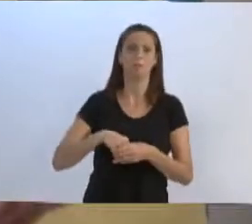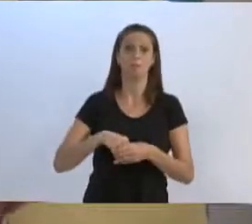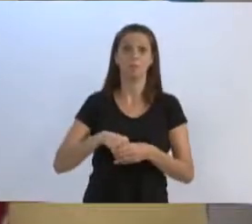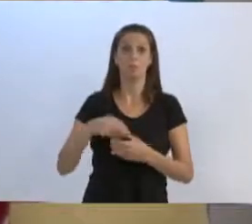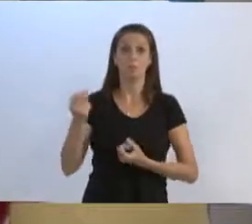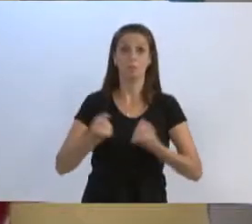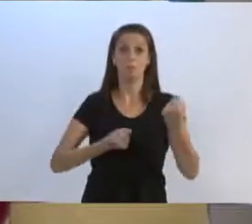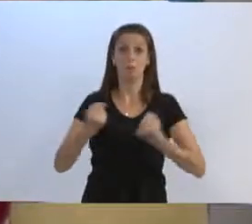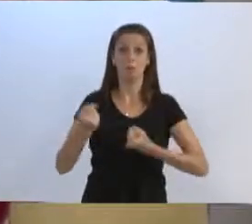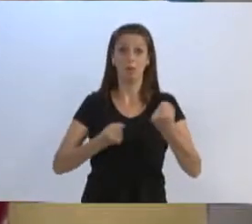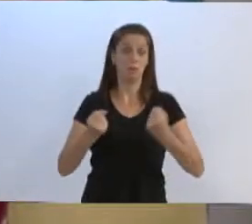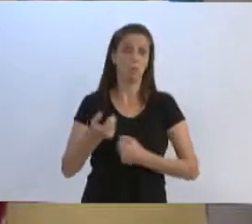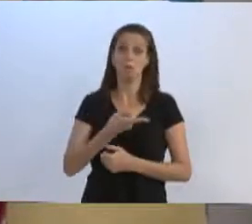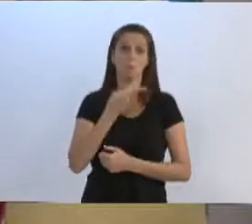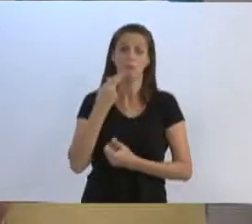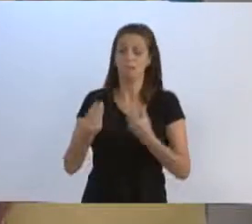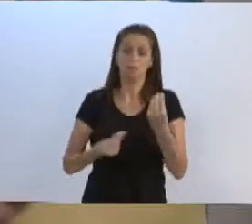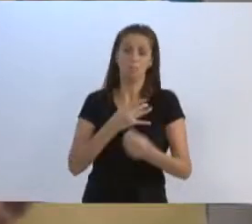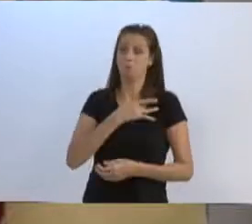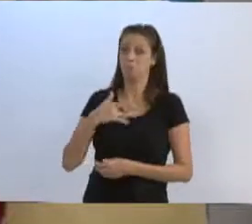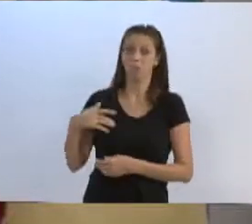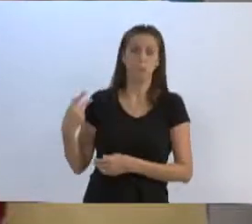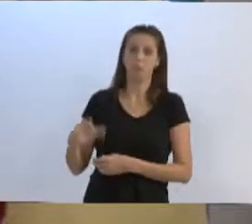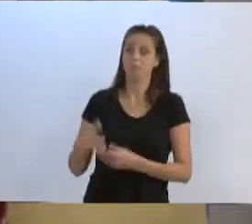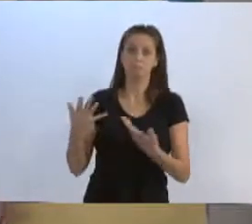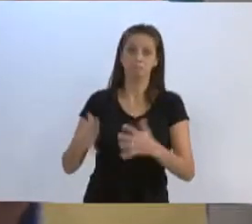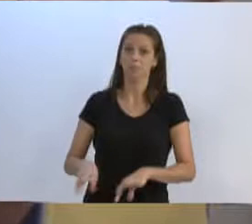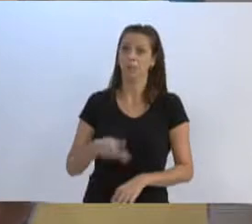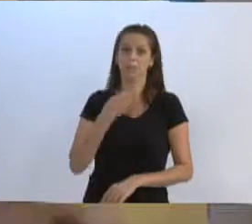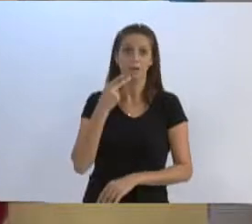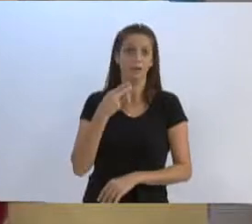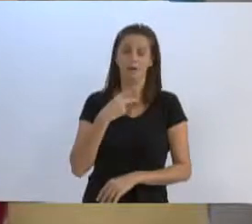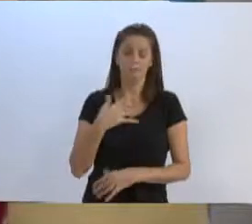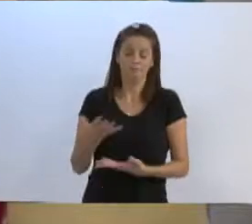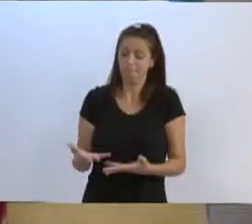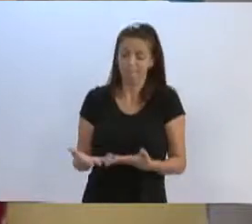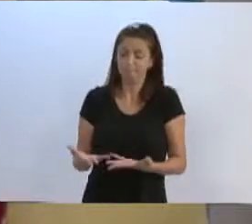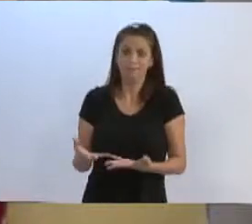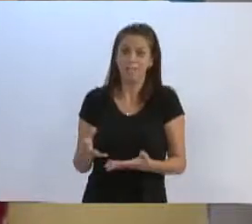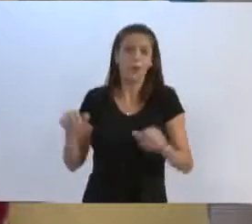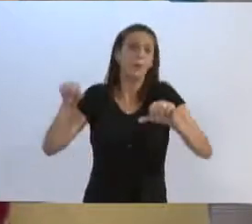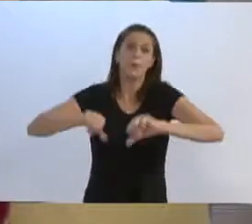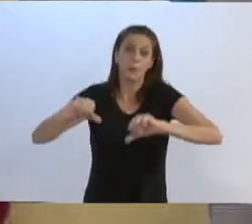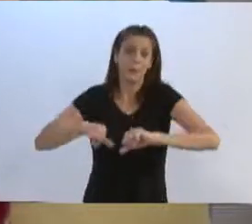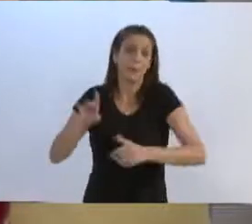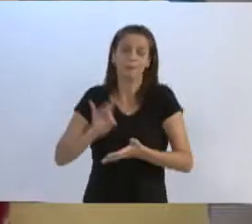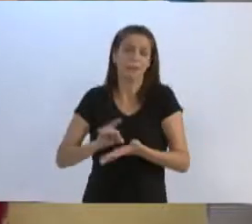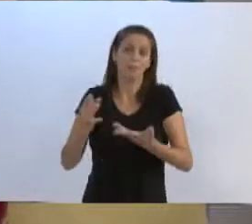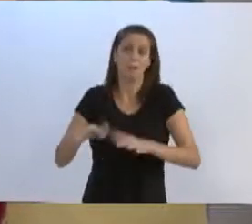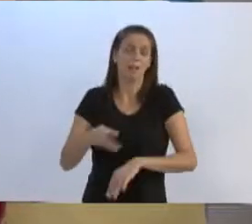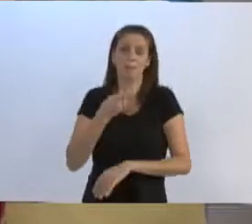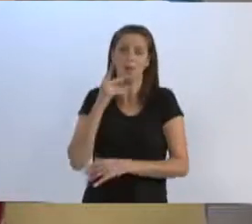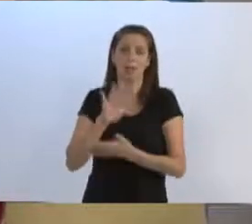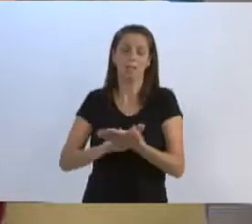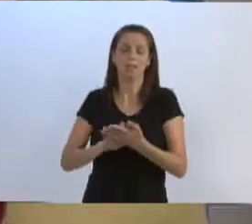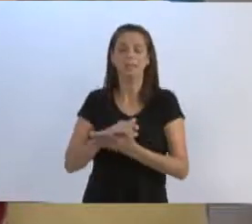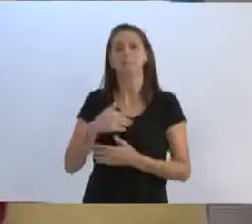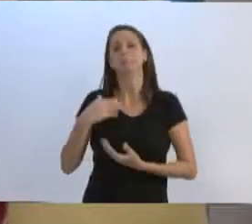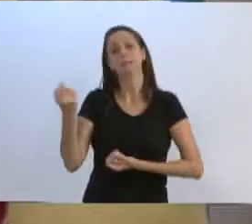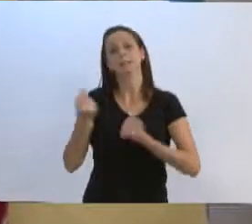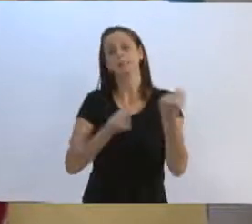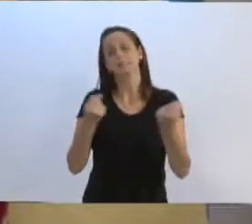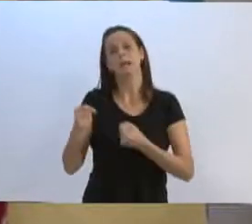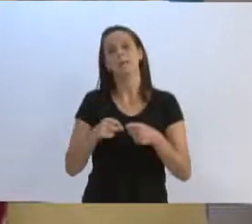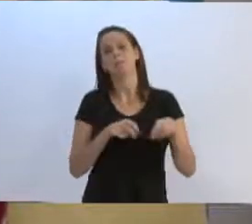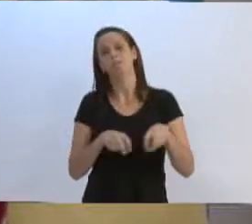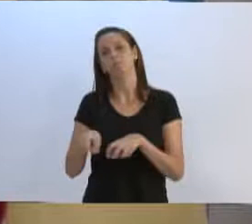saúde dele eu não vou falar aqui, né? As condições de saúde dele não precisa falar, e cheguei lá